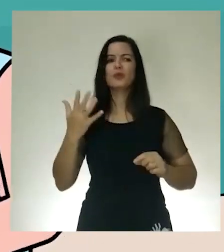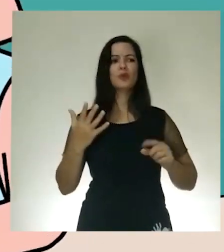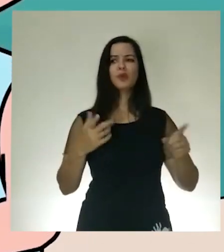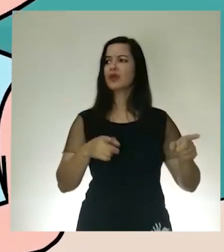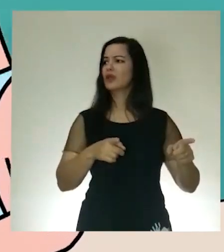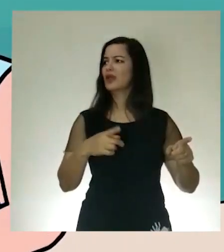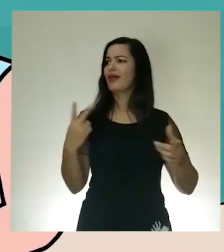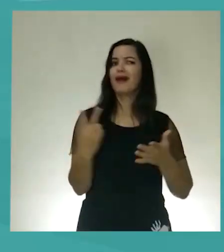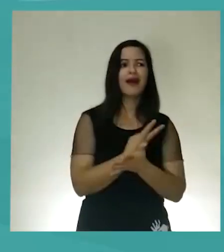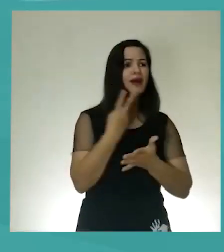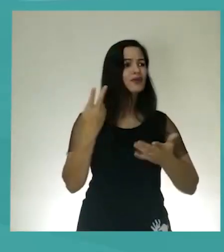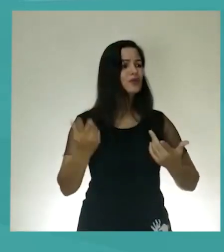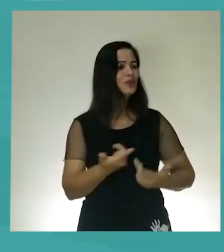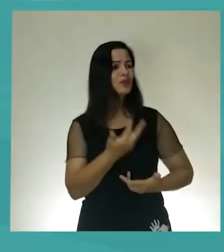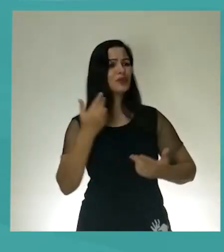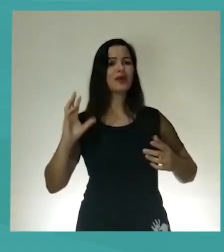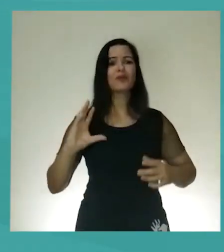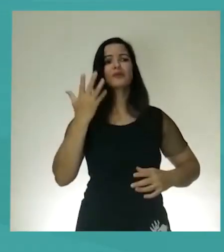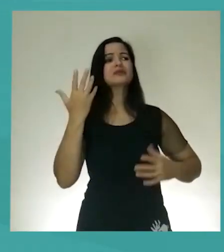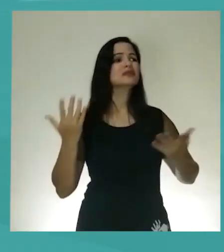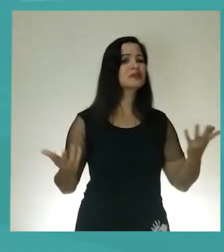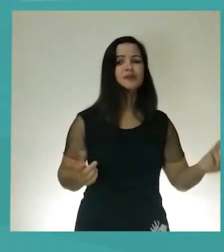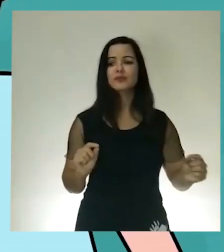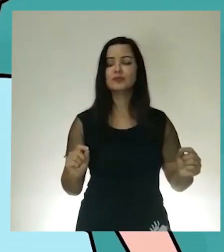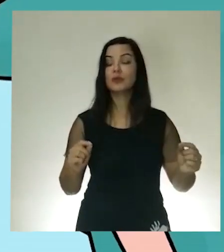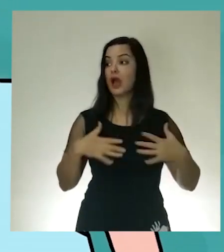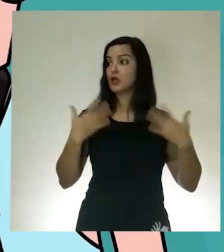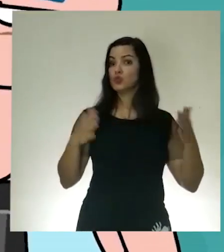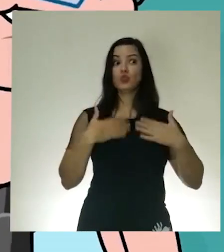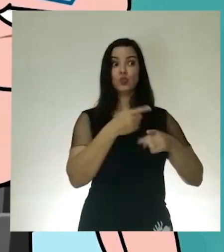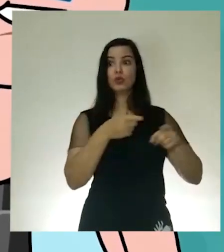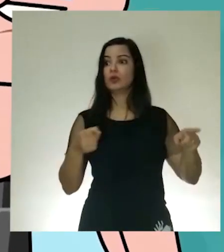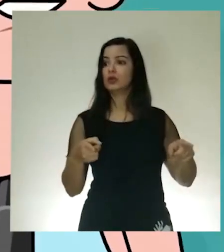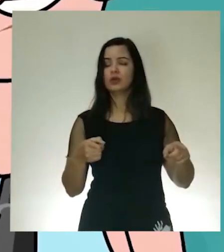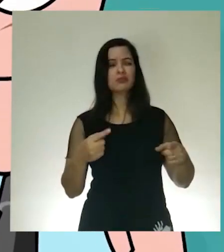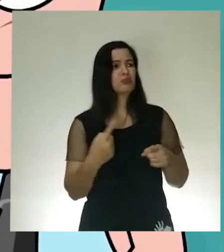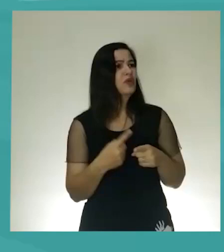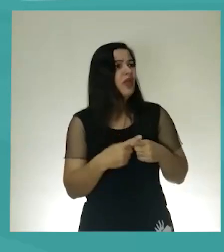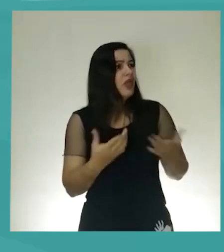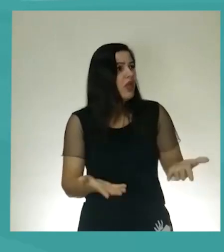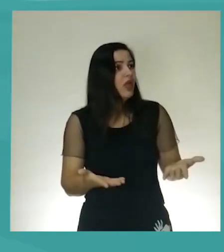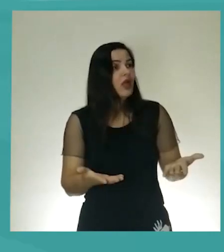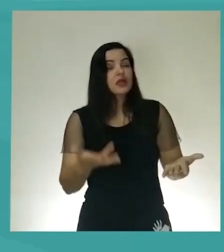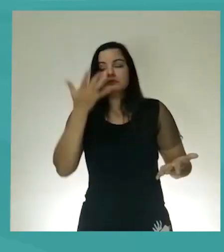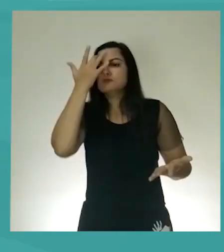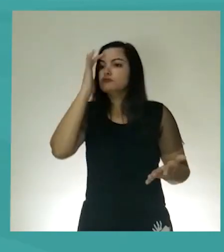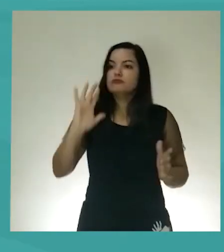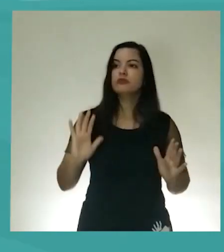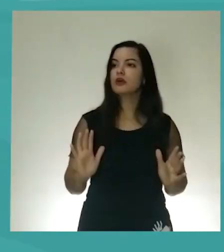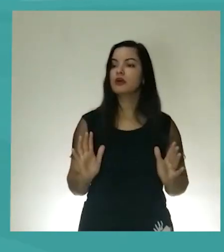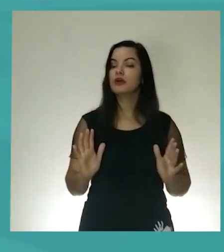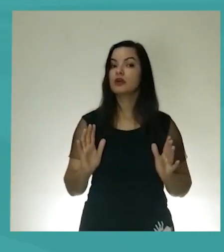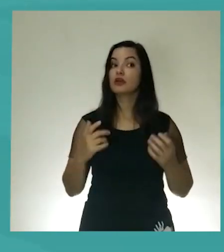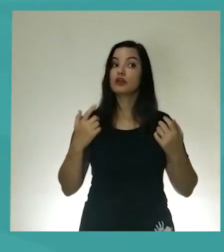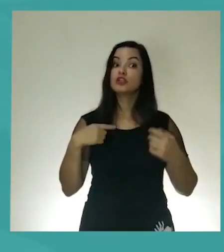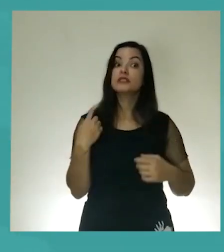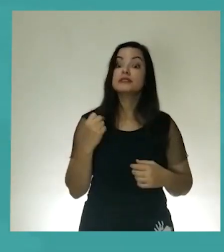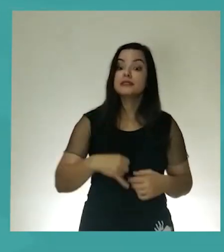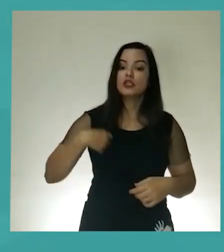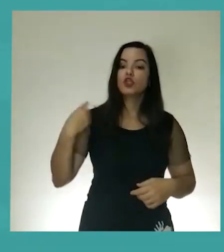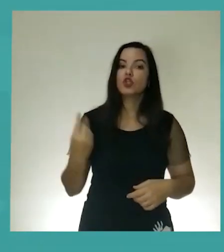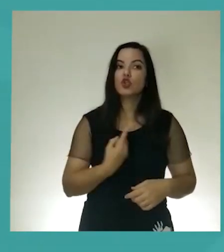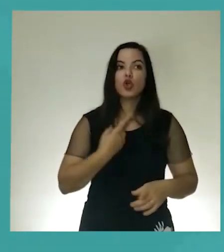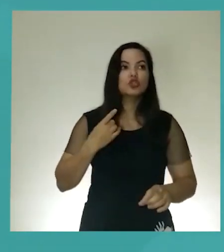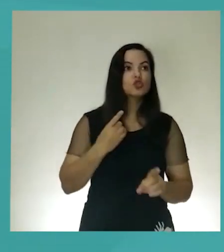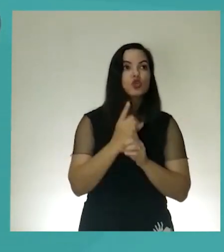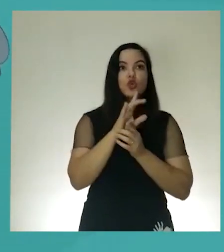Epa, tem alguma coisa errada. Eles parecem assustados. Assustados? Por quê? Não sei. E se não descobrirmos o que há